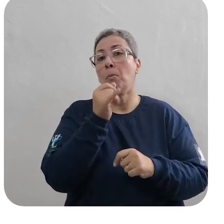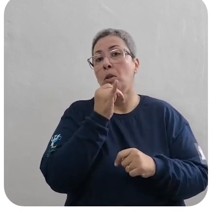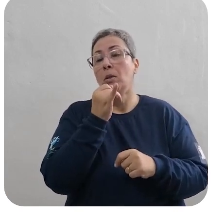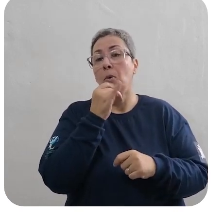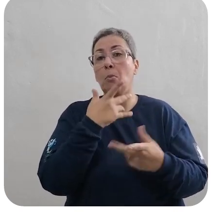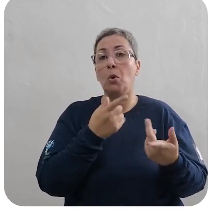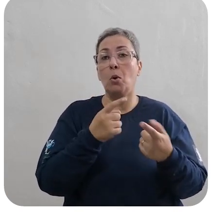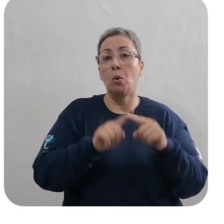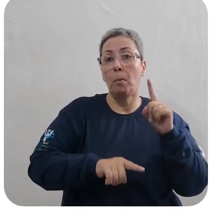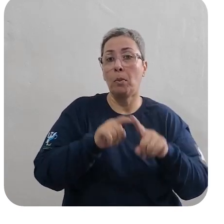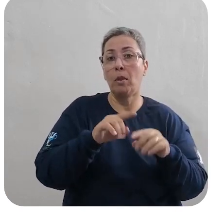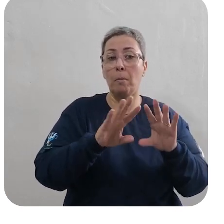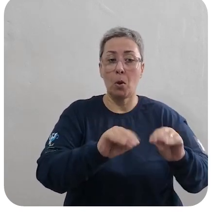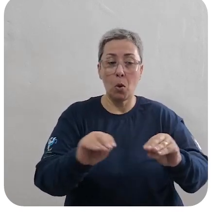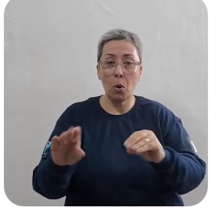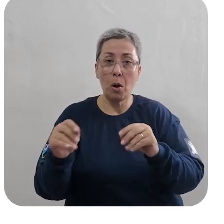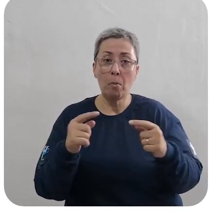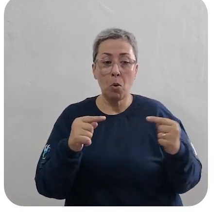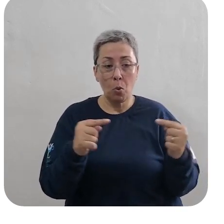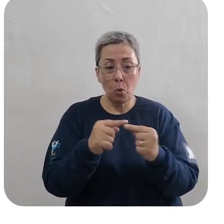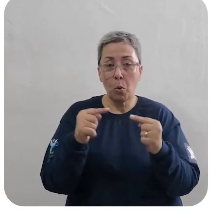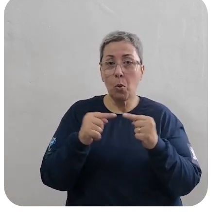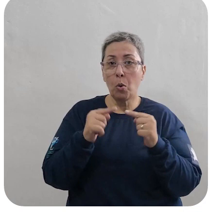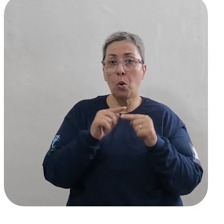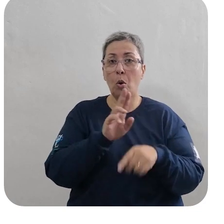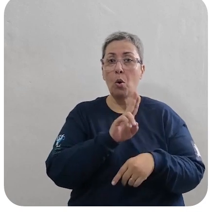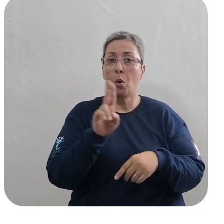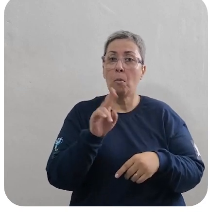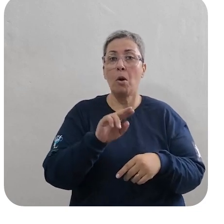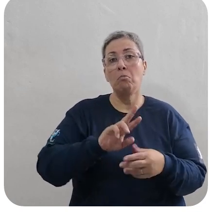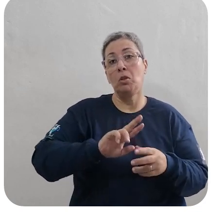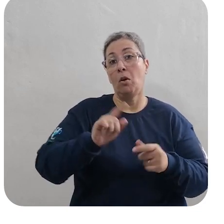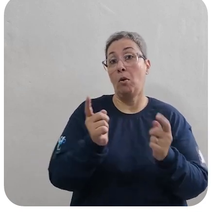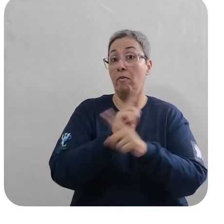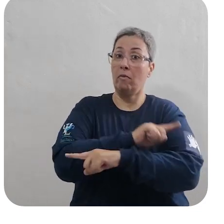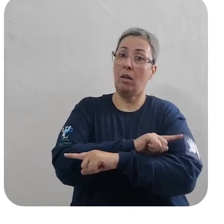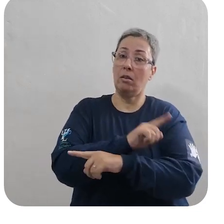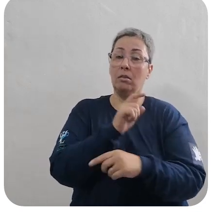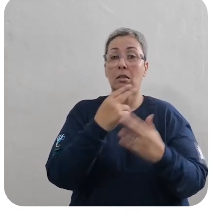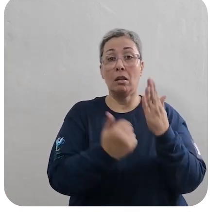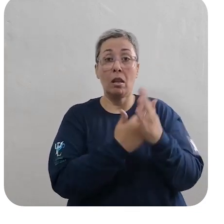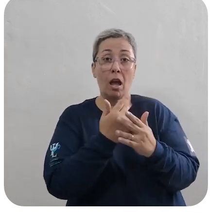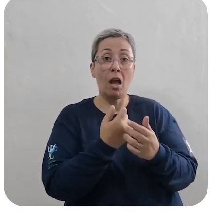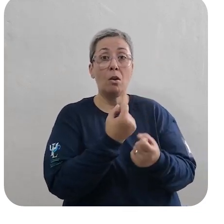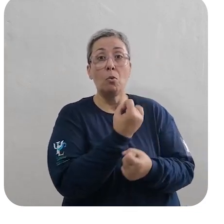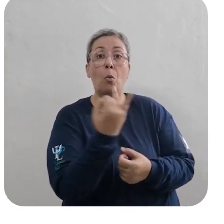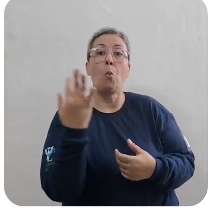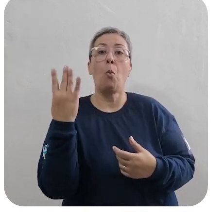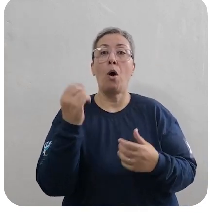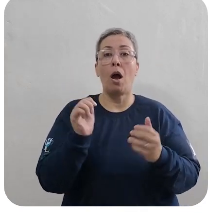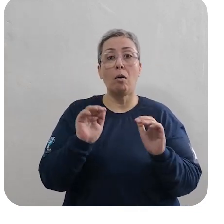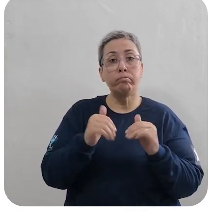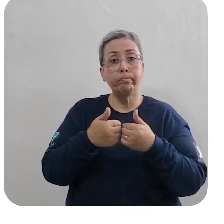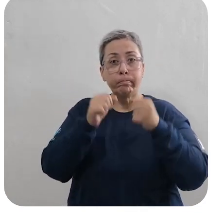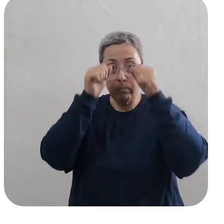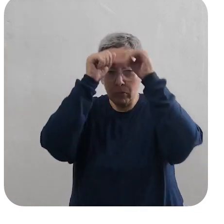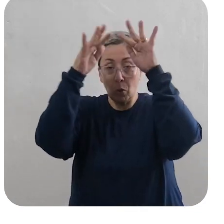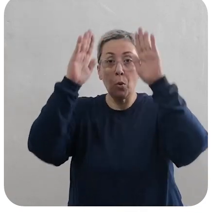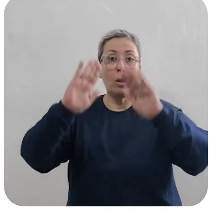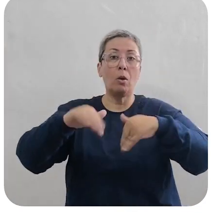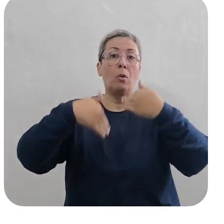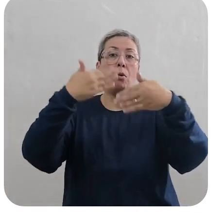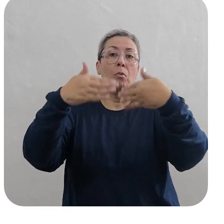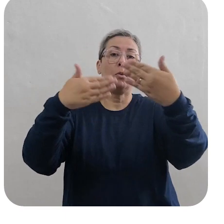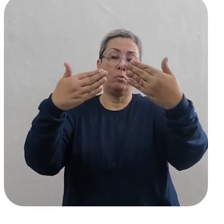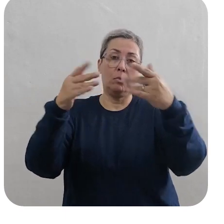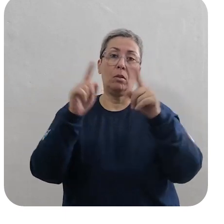como usar o objeto concreto para relacionar com o nome ao invés de desenhos para algumas crianças autistas que ainda estão em